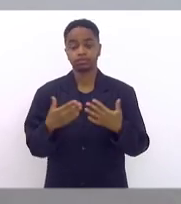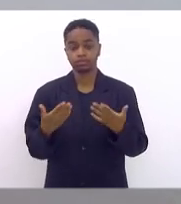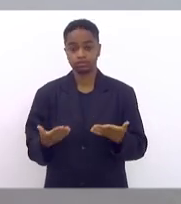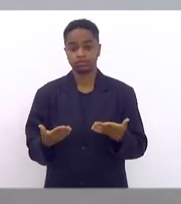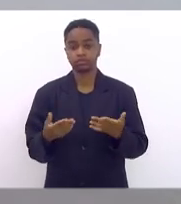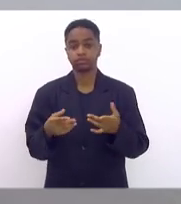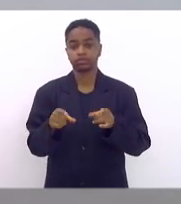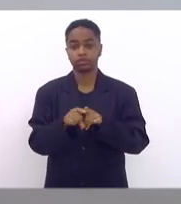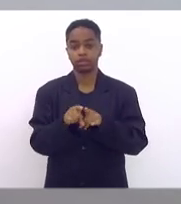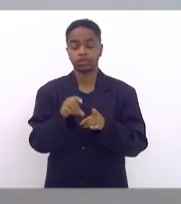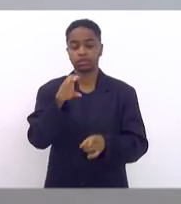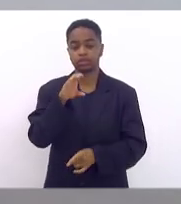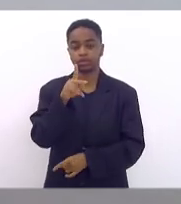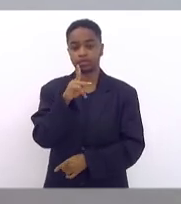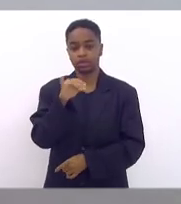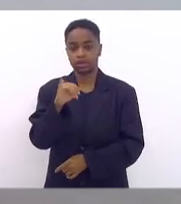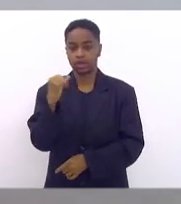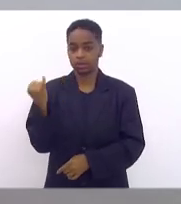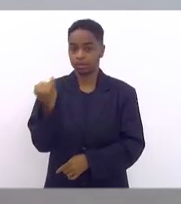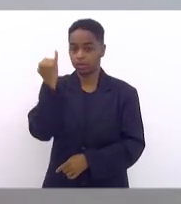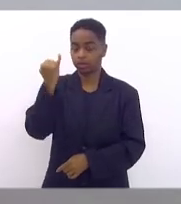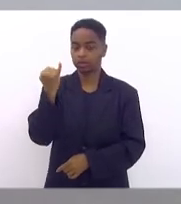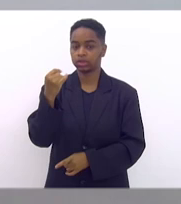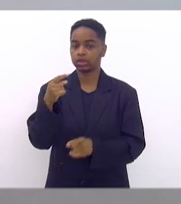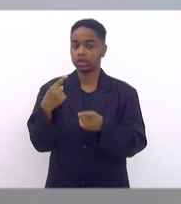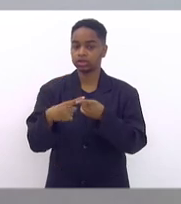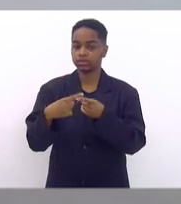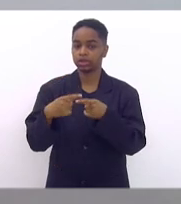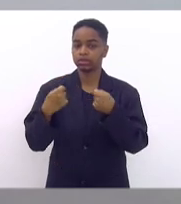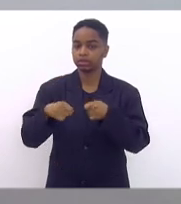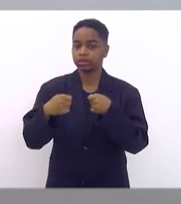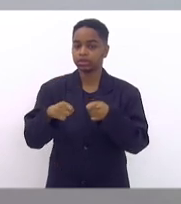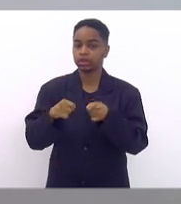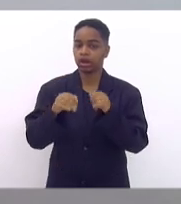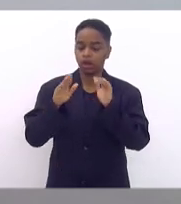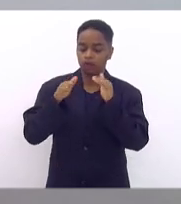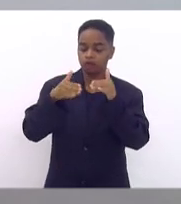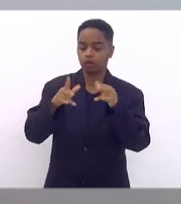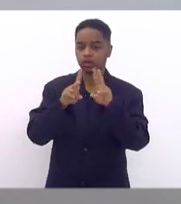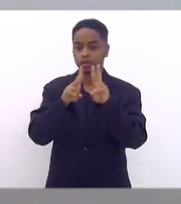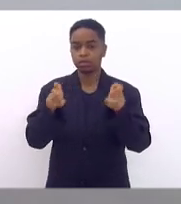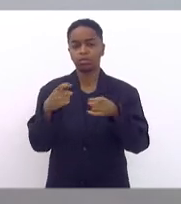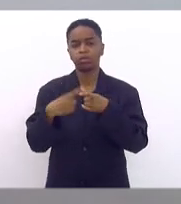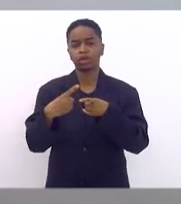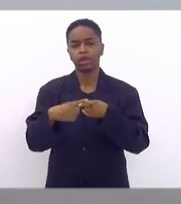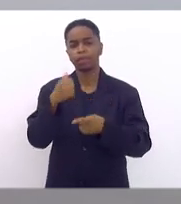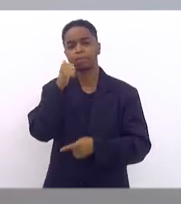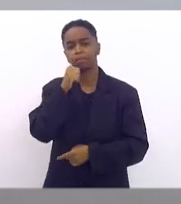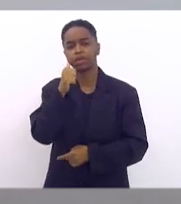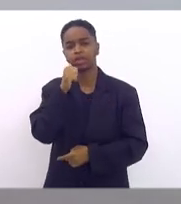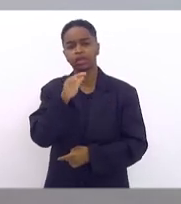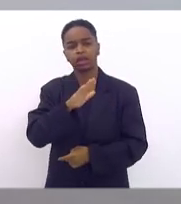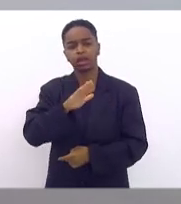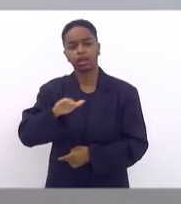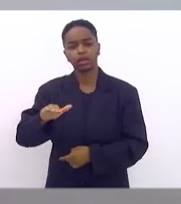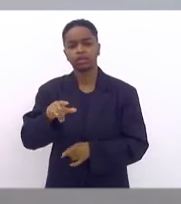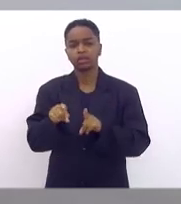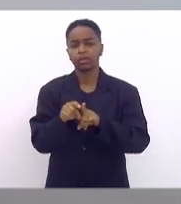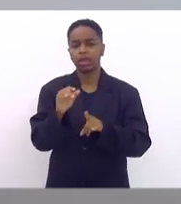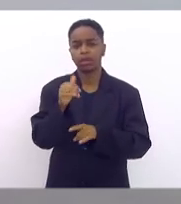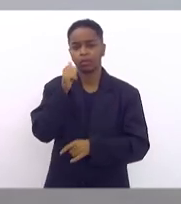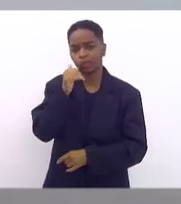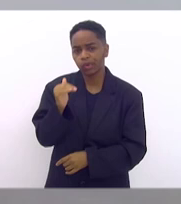a CPI também se aprofundar nessa questão, né? Por que que as meninas e mulheres estão cada vez mais